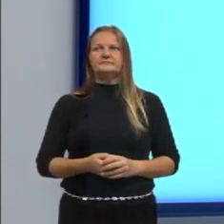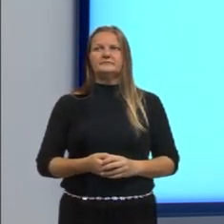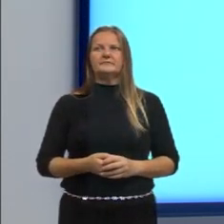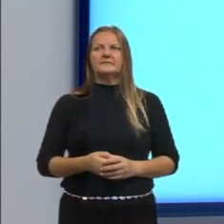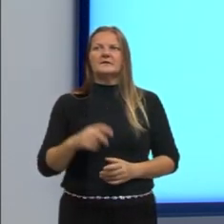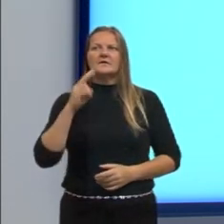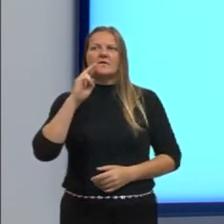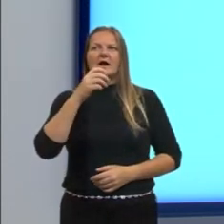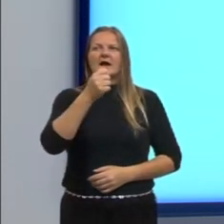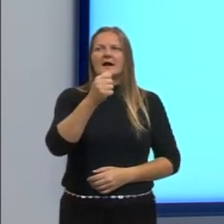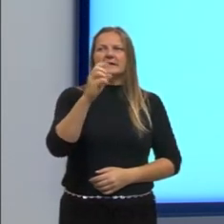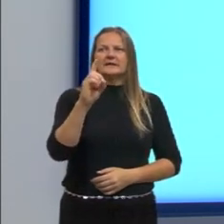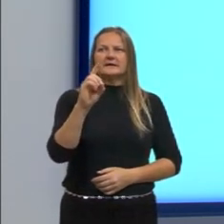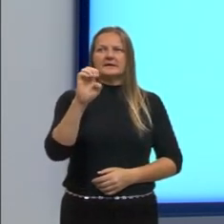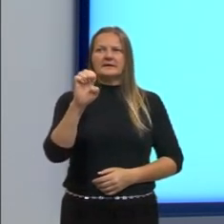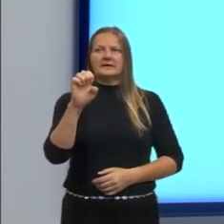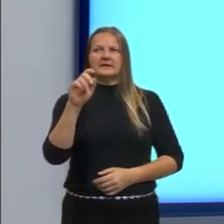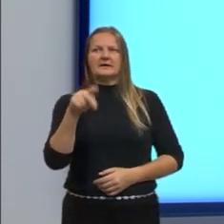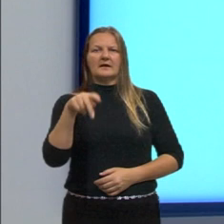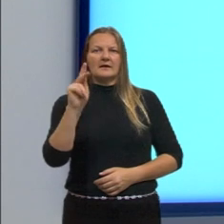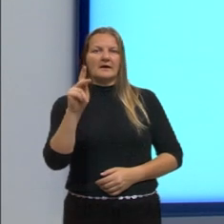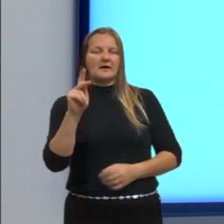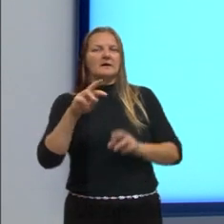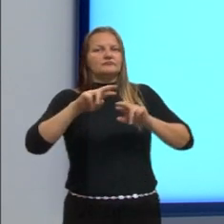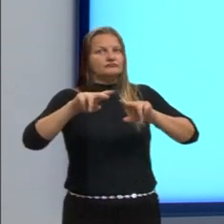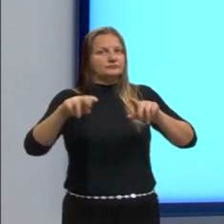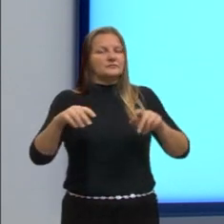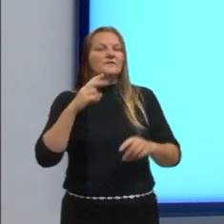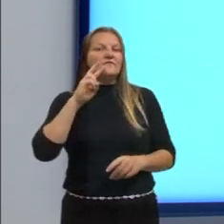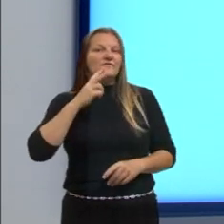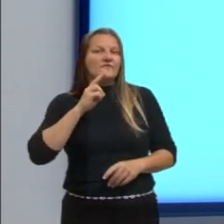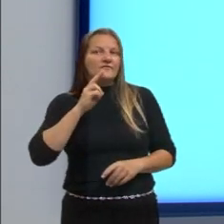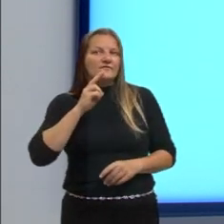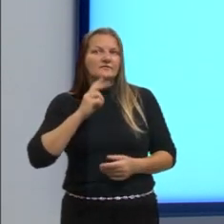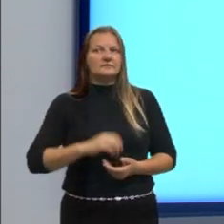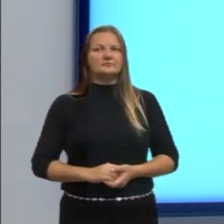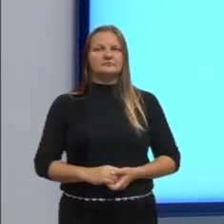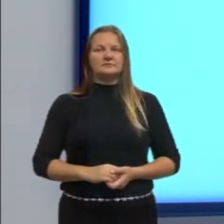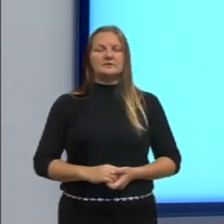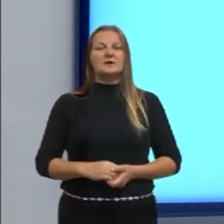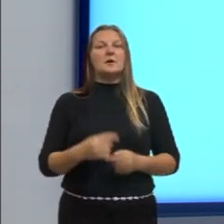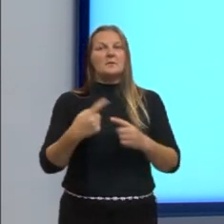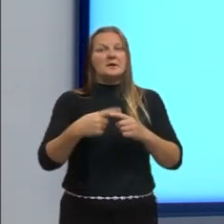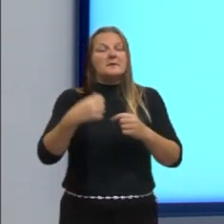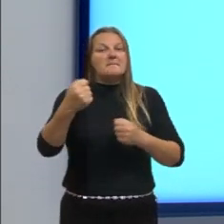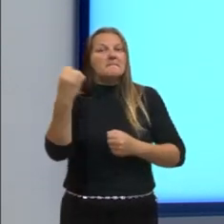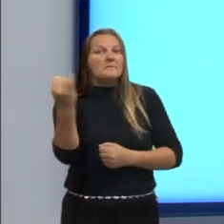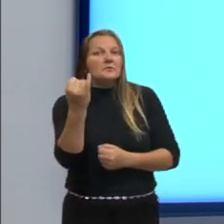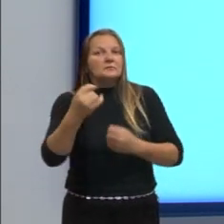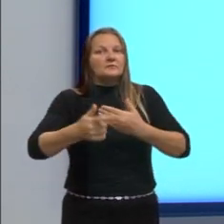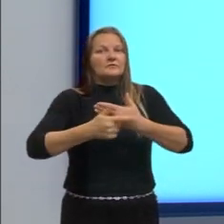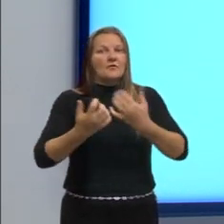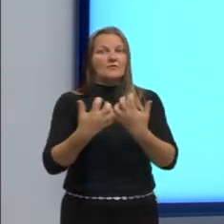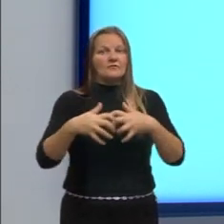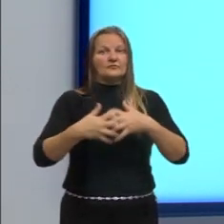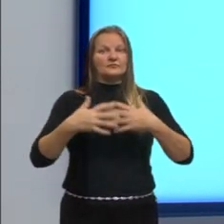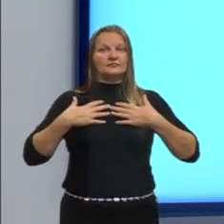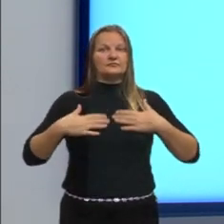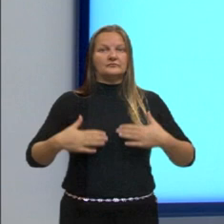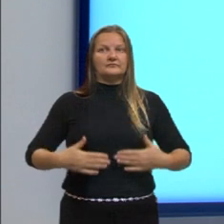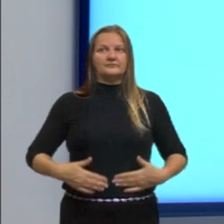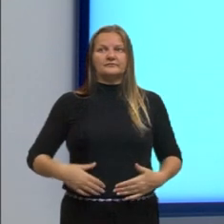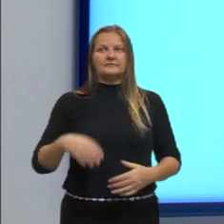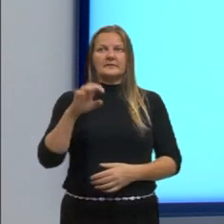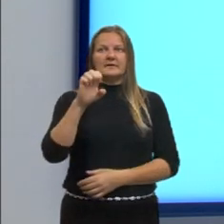e kakson extrema importância para o nosso bom funcionamento do organismo são agentes emulsificantes